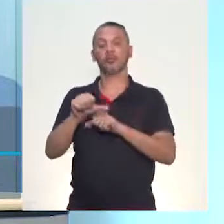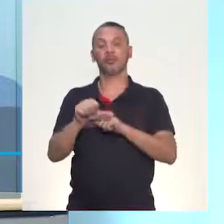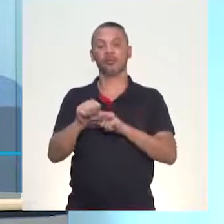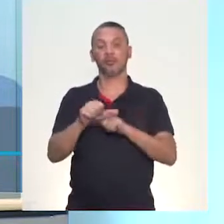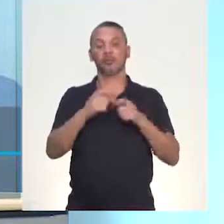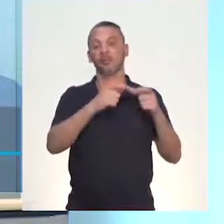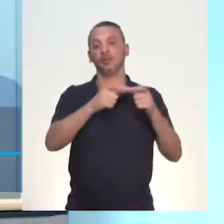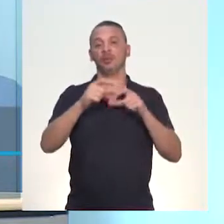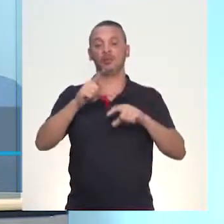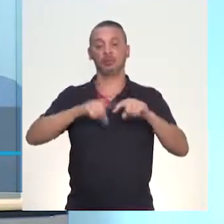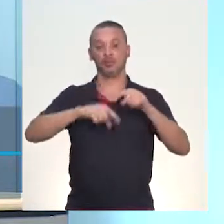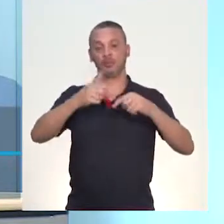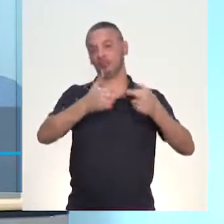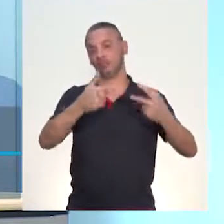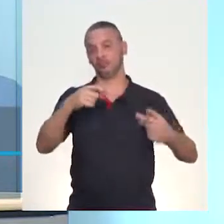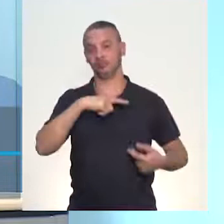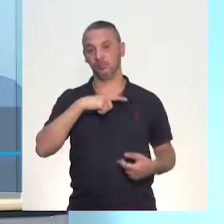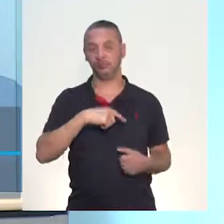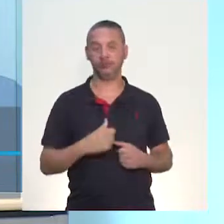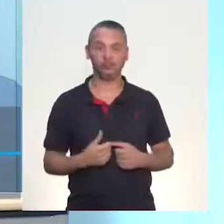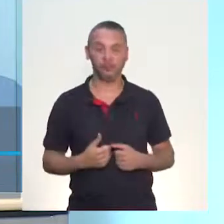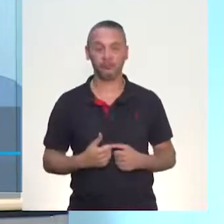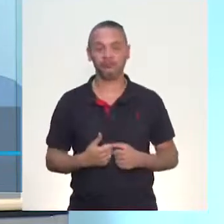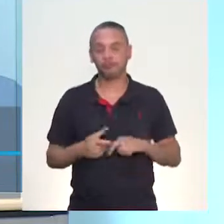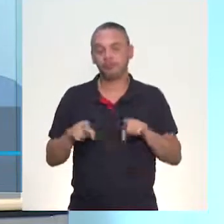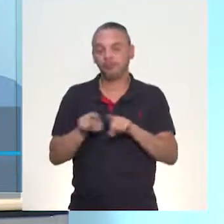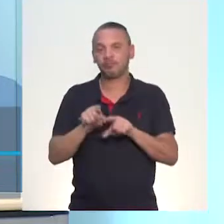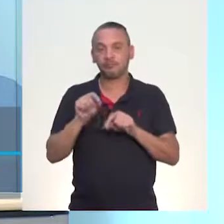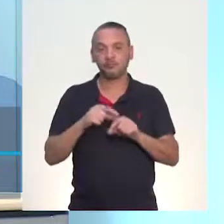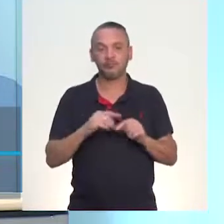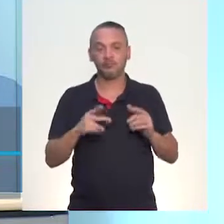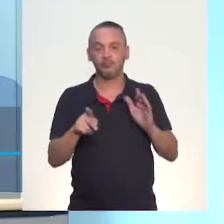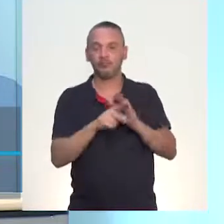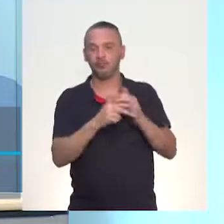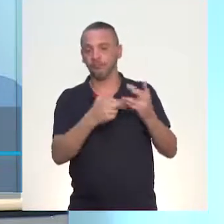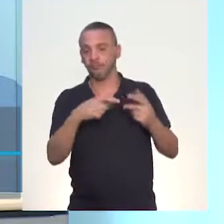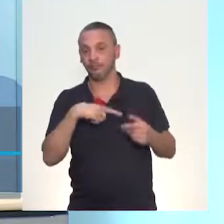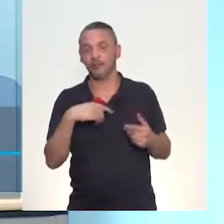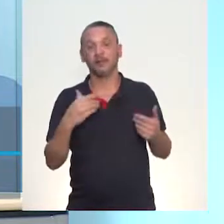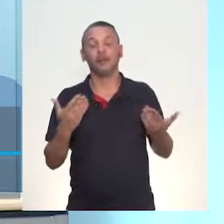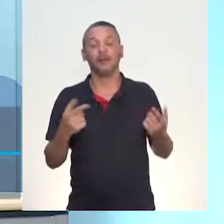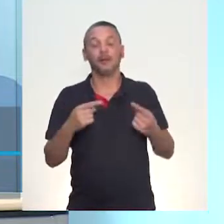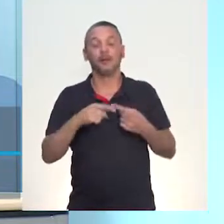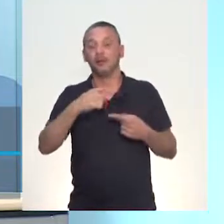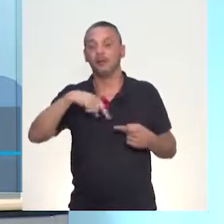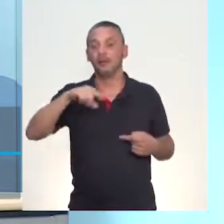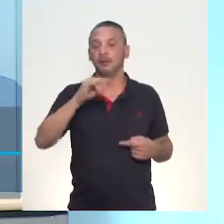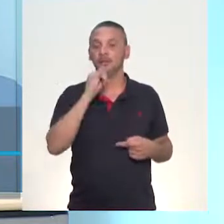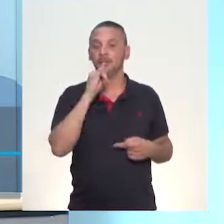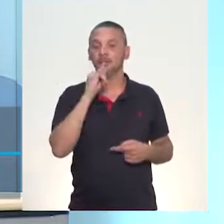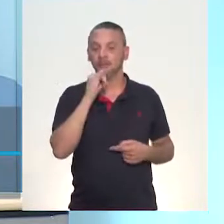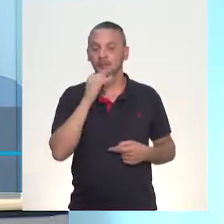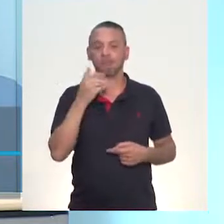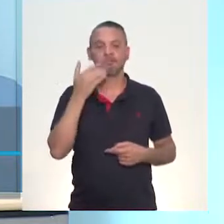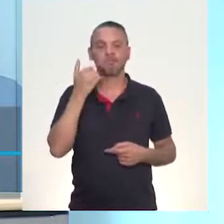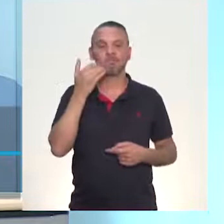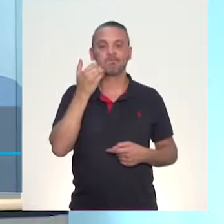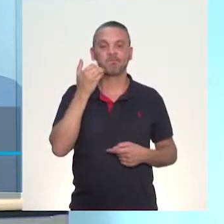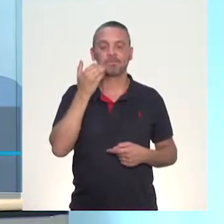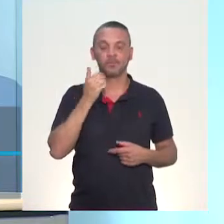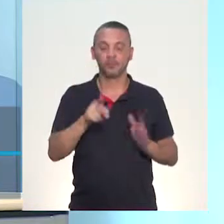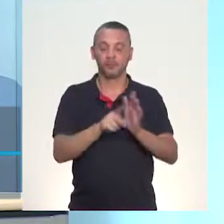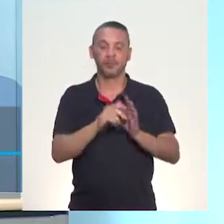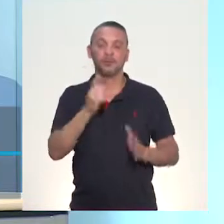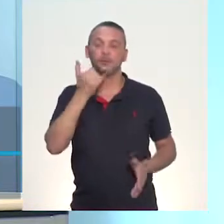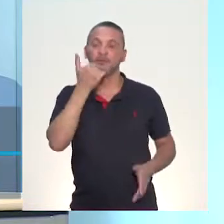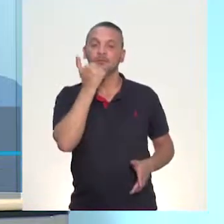transformar os estados das matérias, né, da matéria, os estados da matéria. Então, e esse conhecimento da ciência